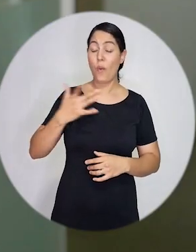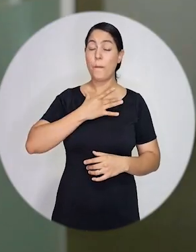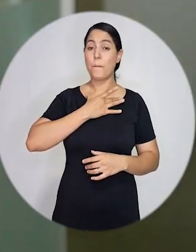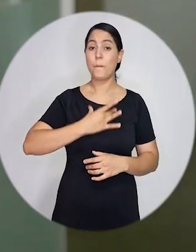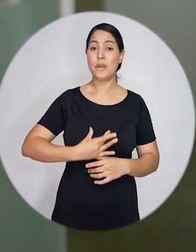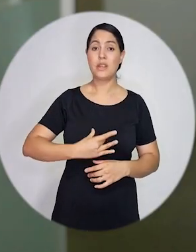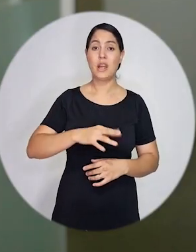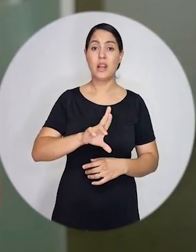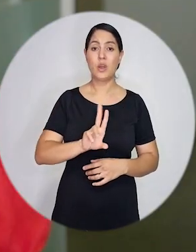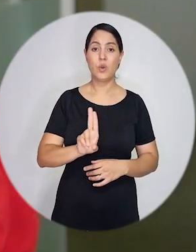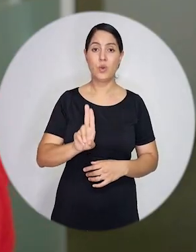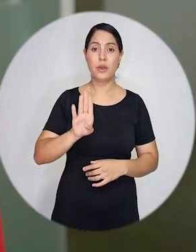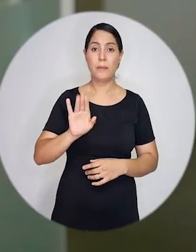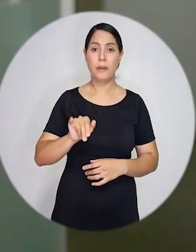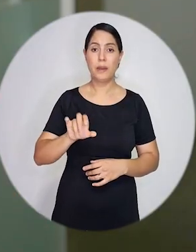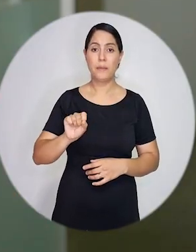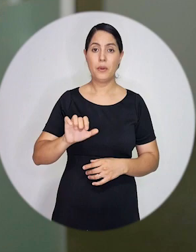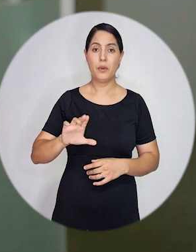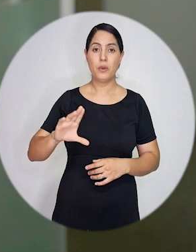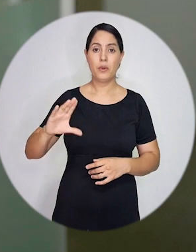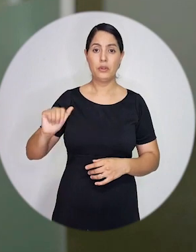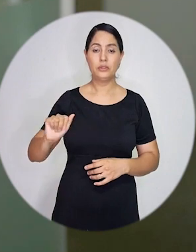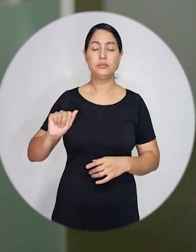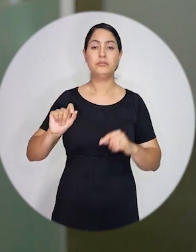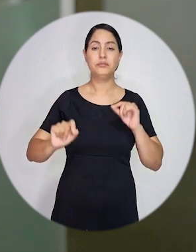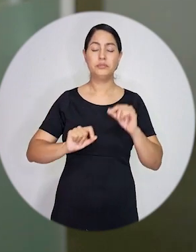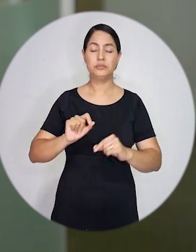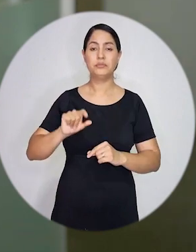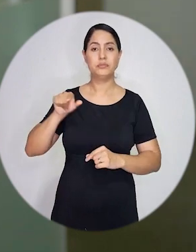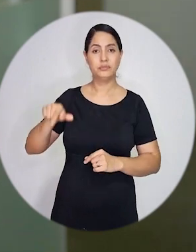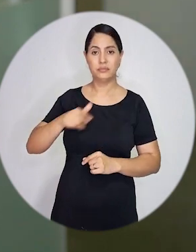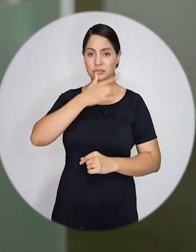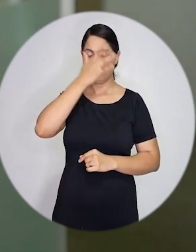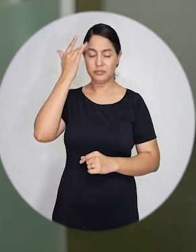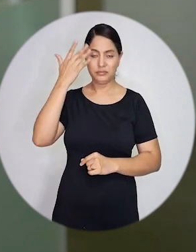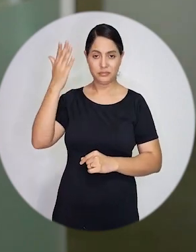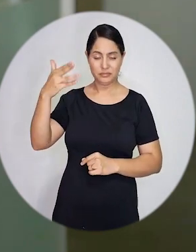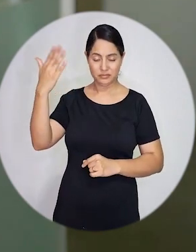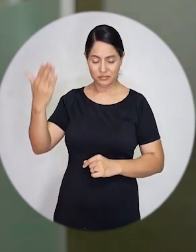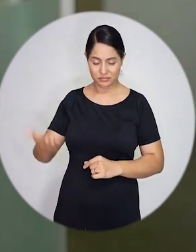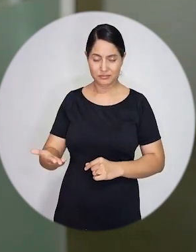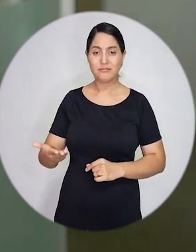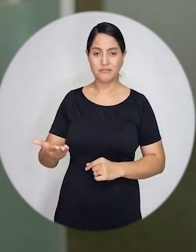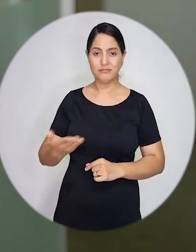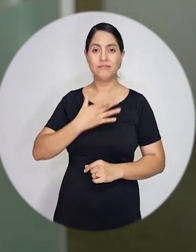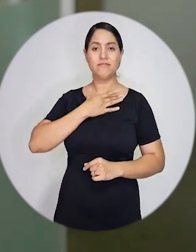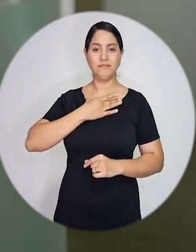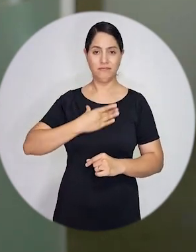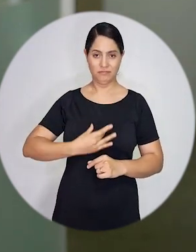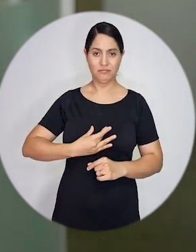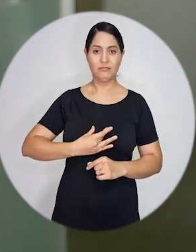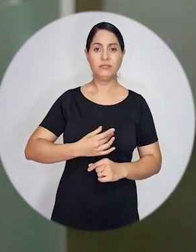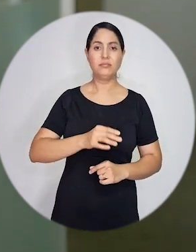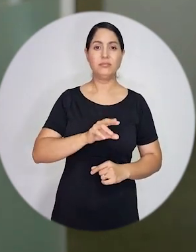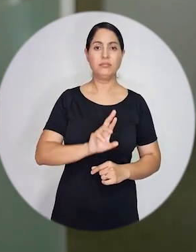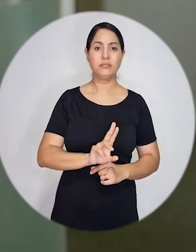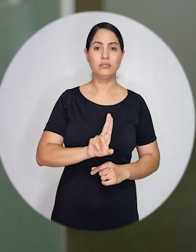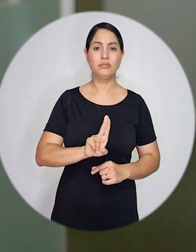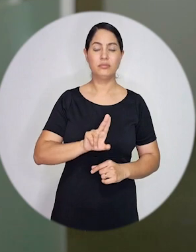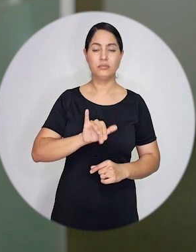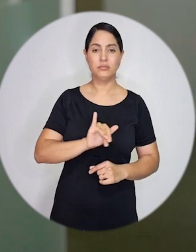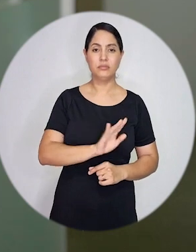medalha Rui Barbosa, maior honraria da OAB Nacional, foi entregue ao membro honorário vitalício da entidade, também